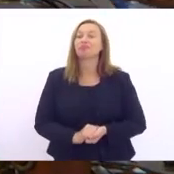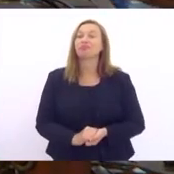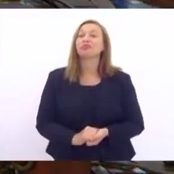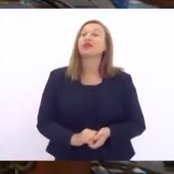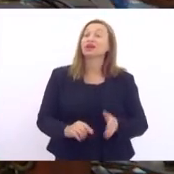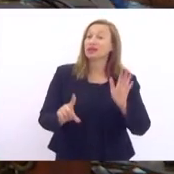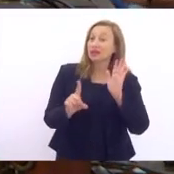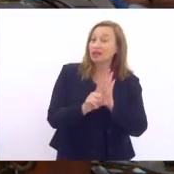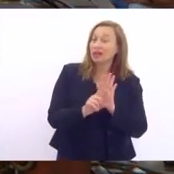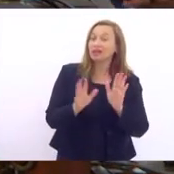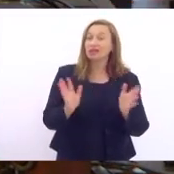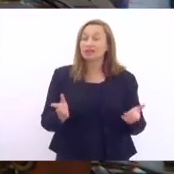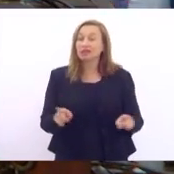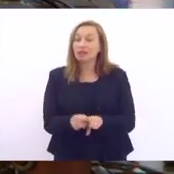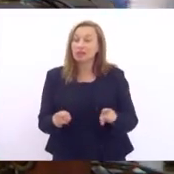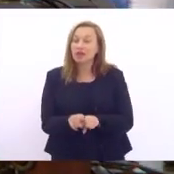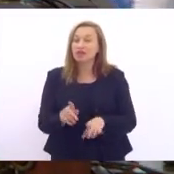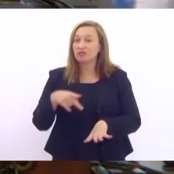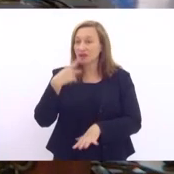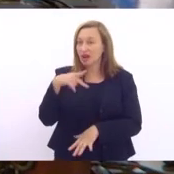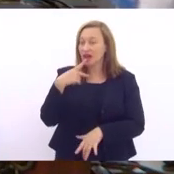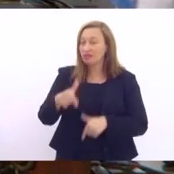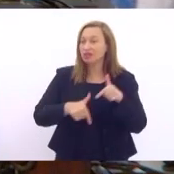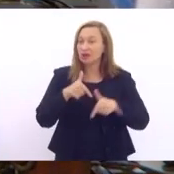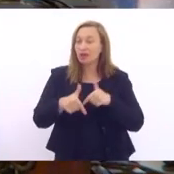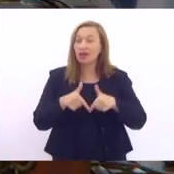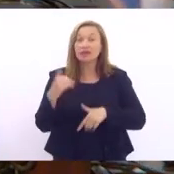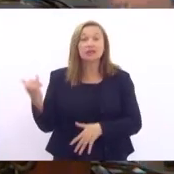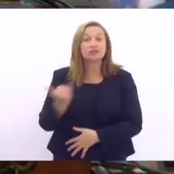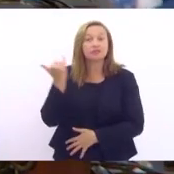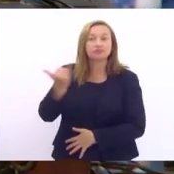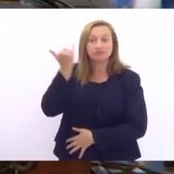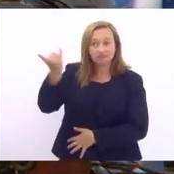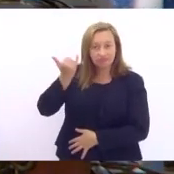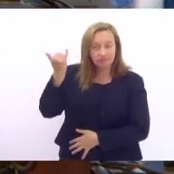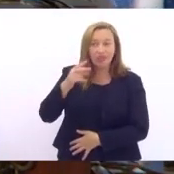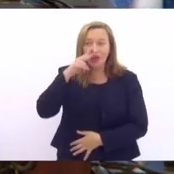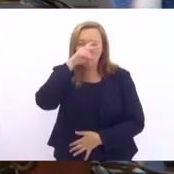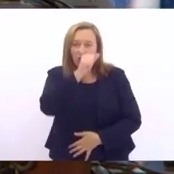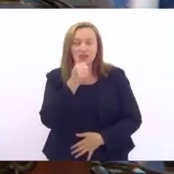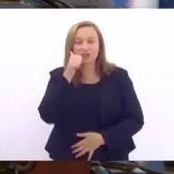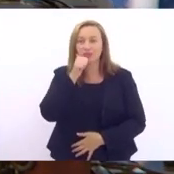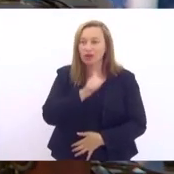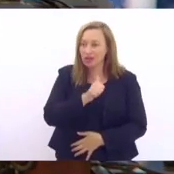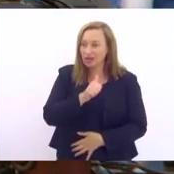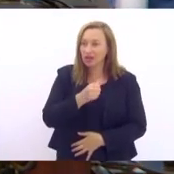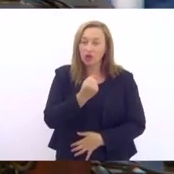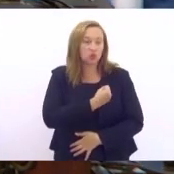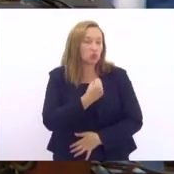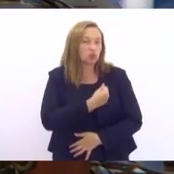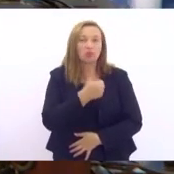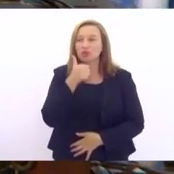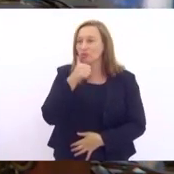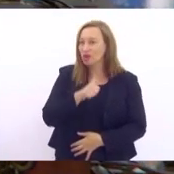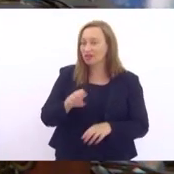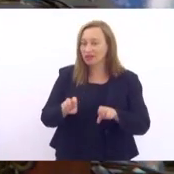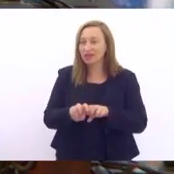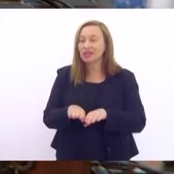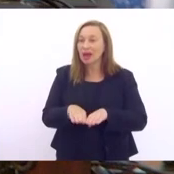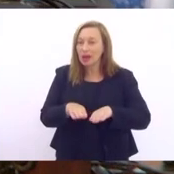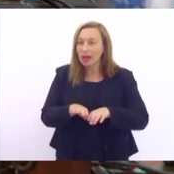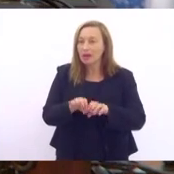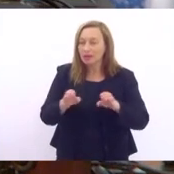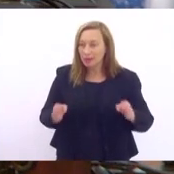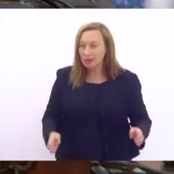forma importante a força feminina. O número de mulheres na mesa diretora mais do que dobrou na nossa